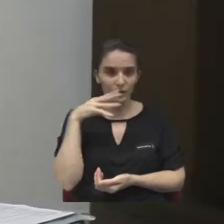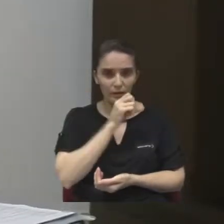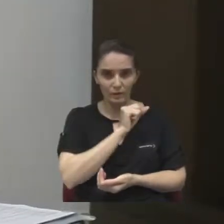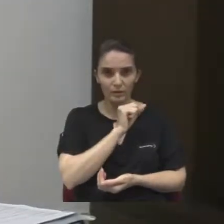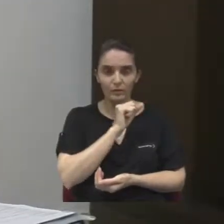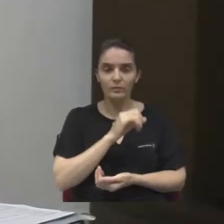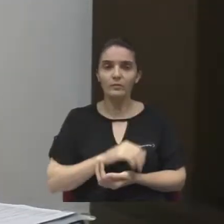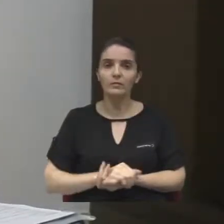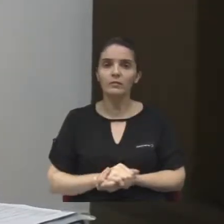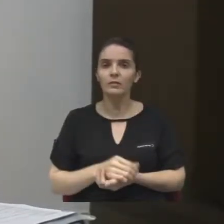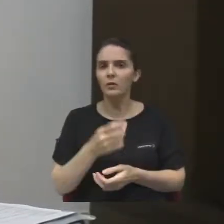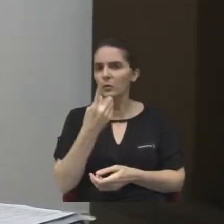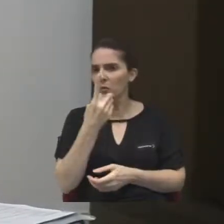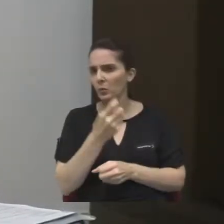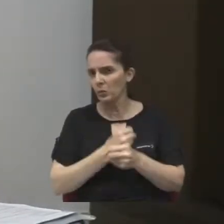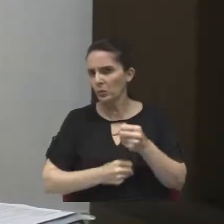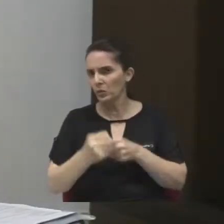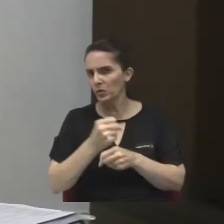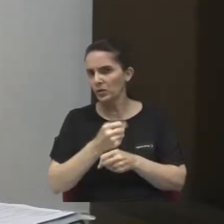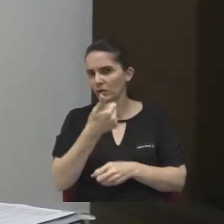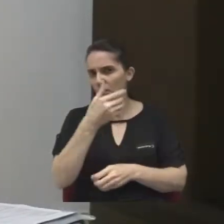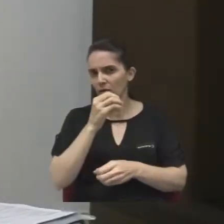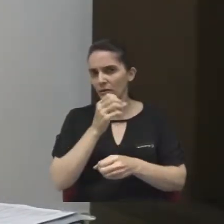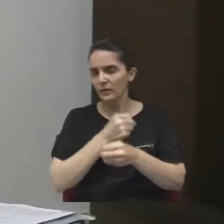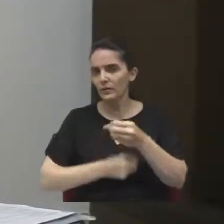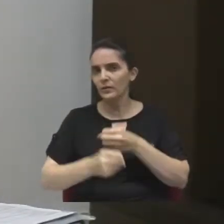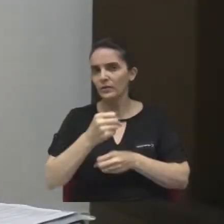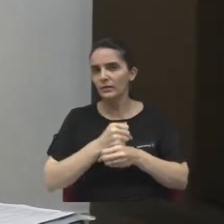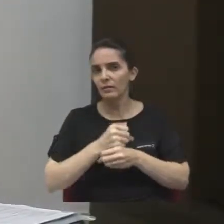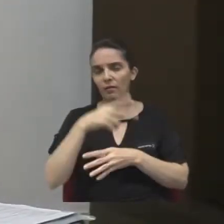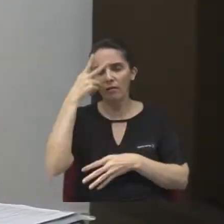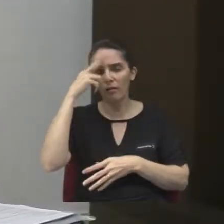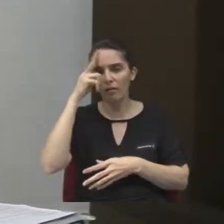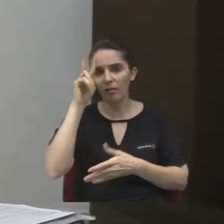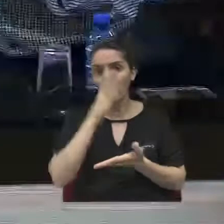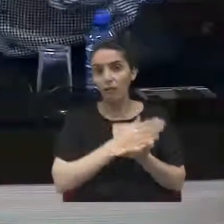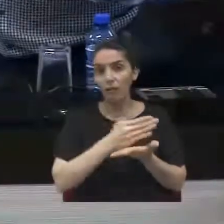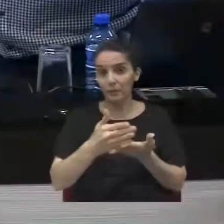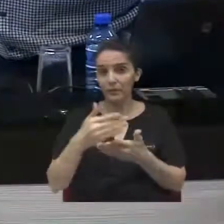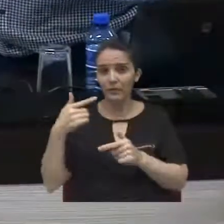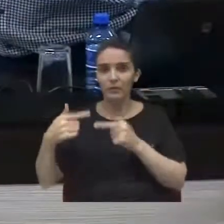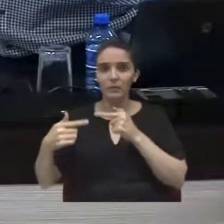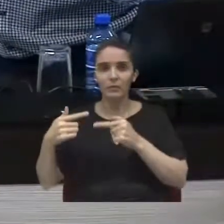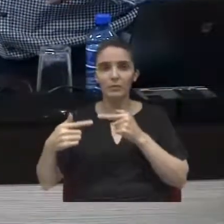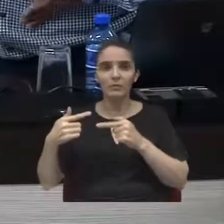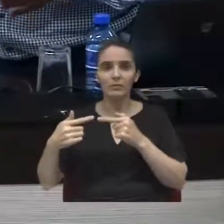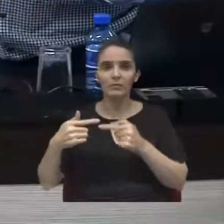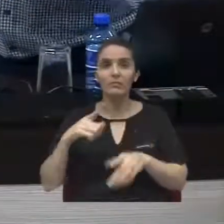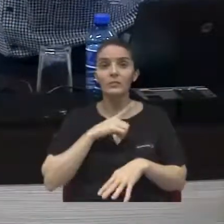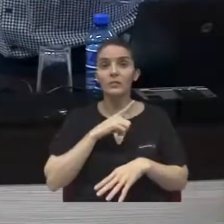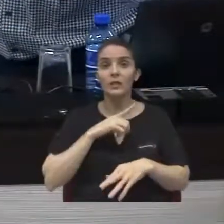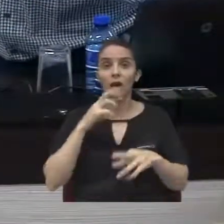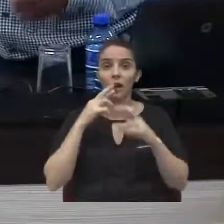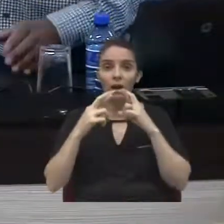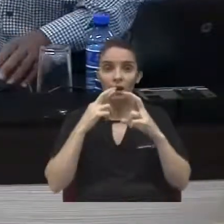disse agora 1 ano atrás, 10 anos atrás. Eu me lembro quando comecei na política, a reclamação maior era